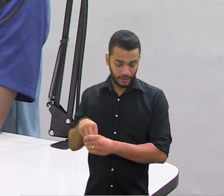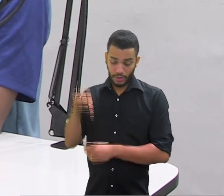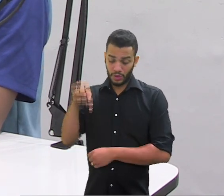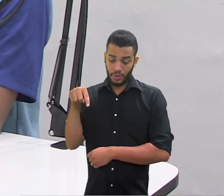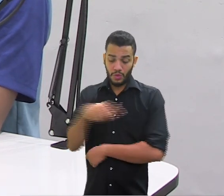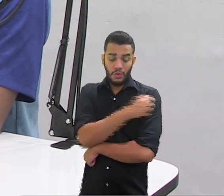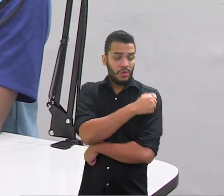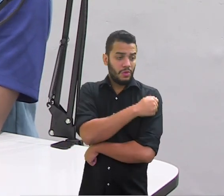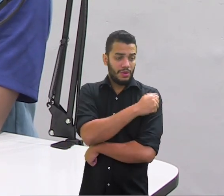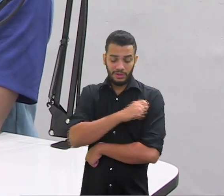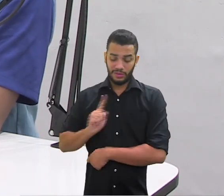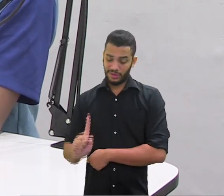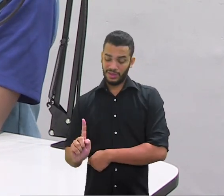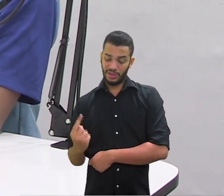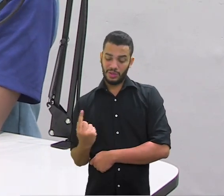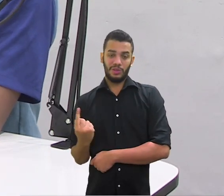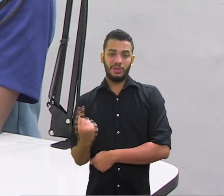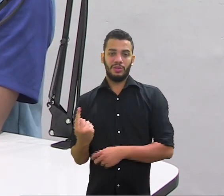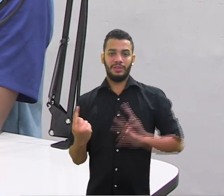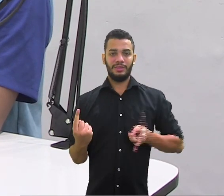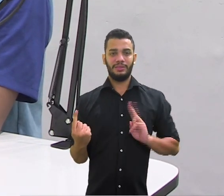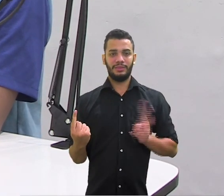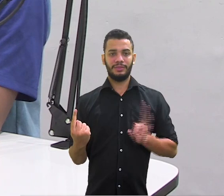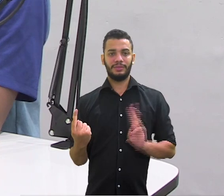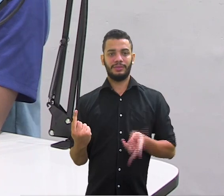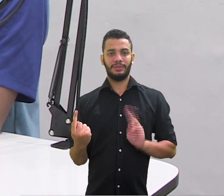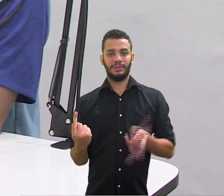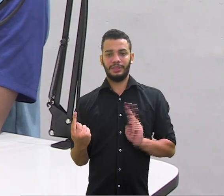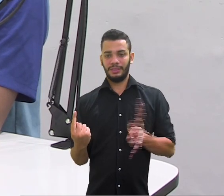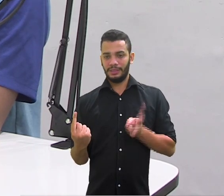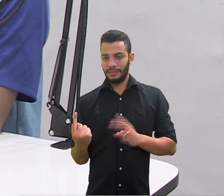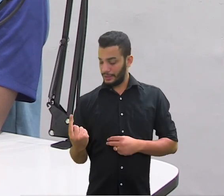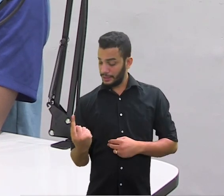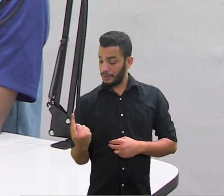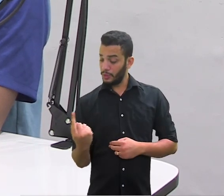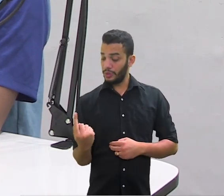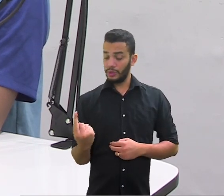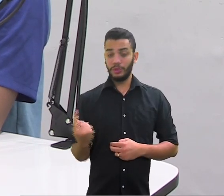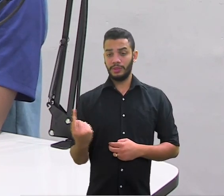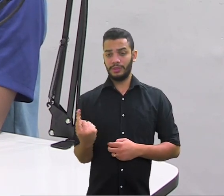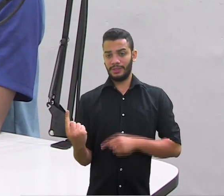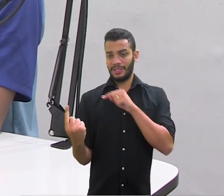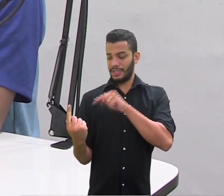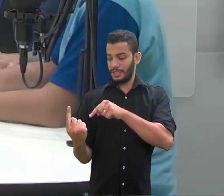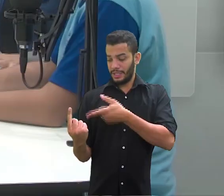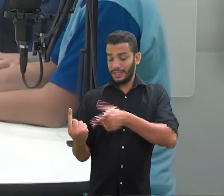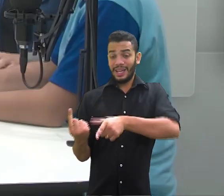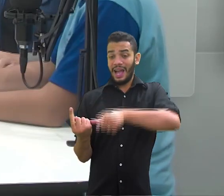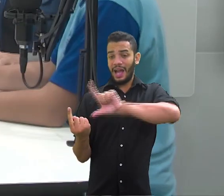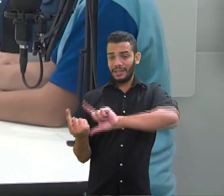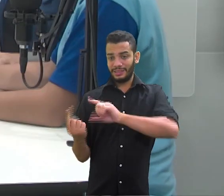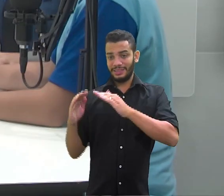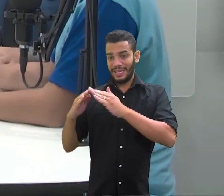já vi gente falar assim que professor também tem que ser um psicólogo. E precisa também ser cuidado. É isso que eu ia É, falar. o profissional Mas o